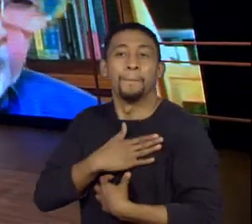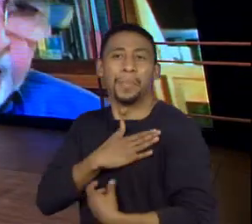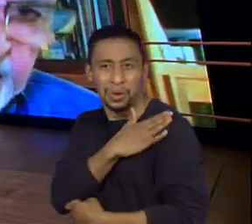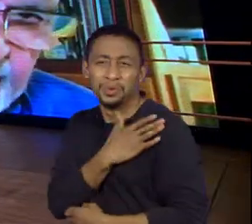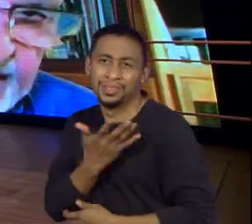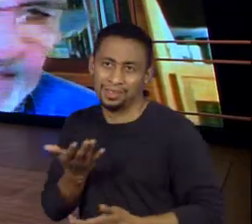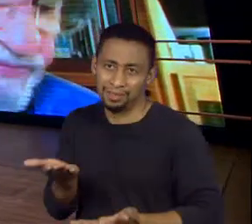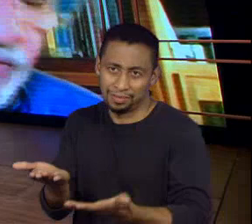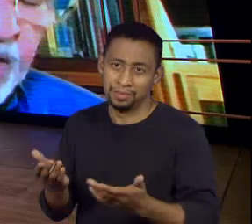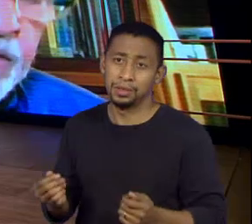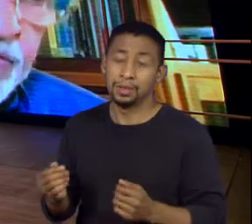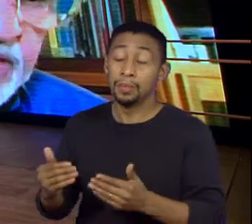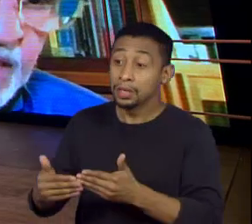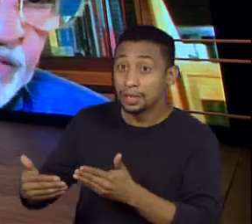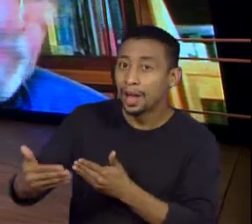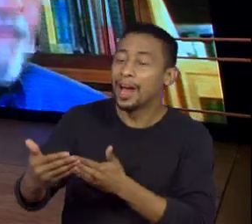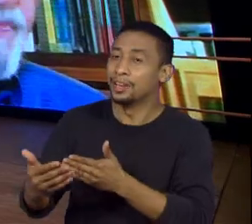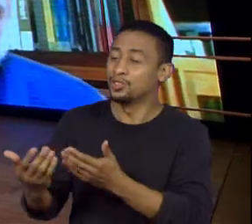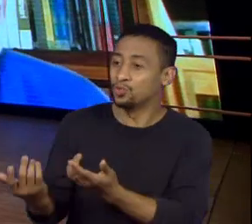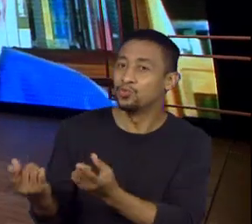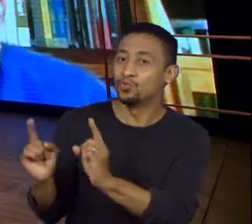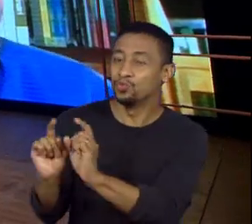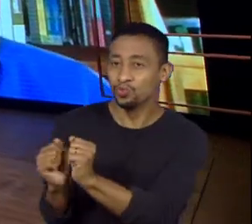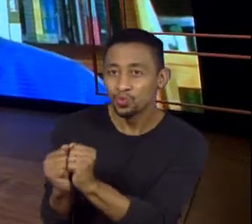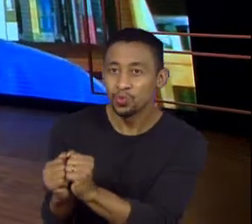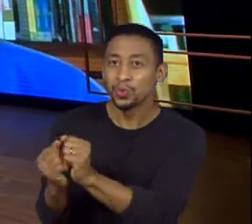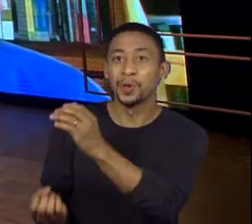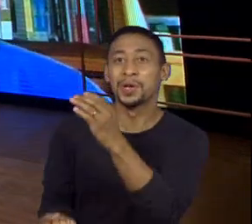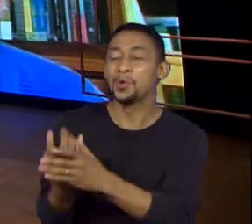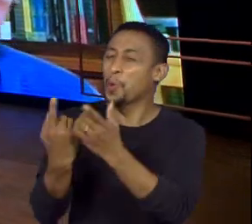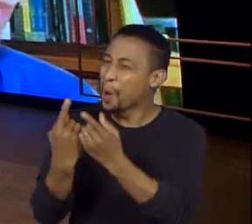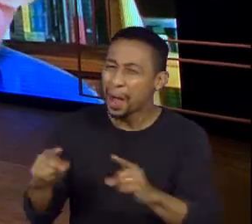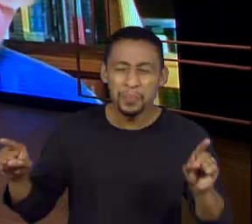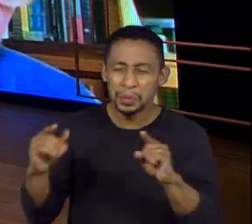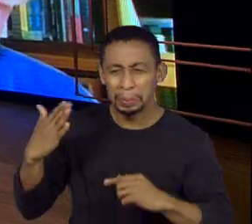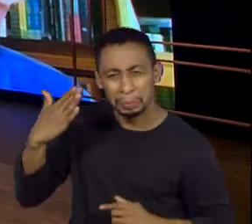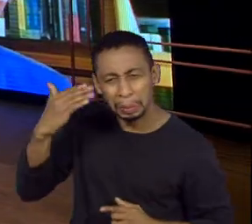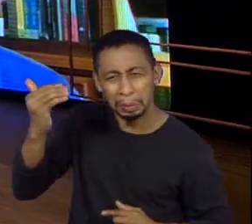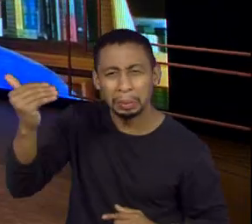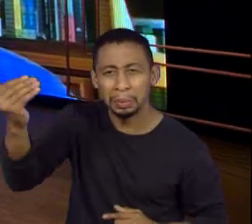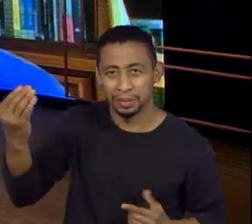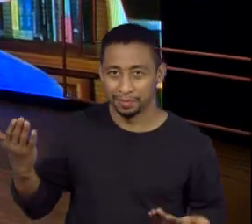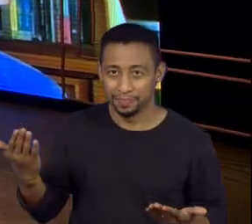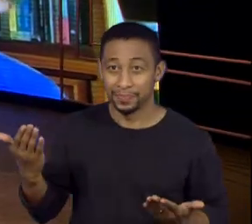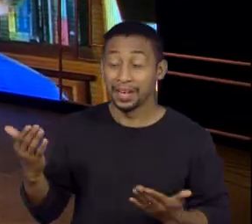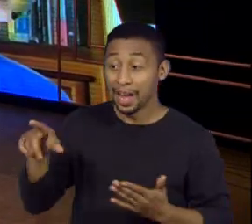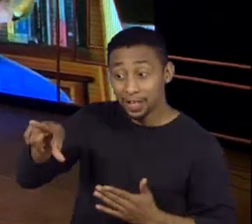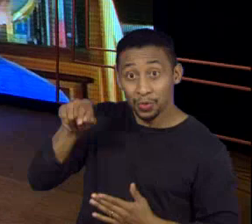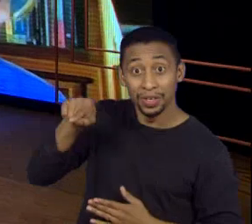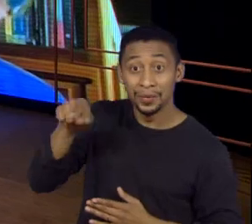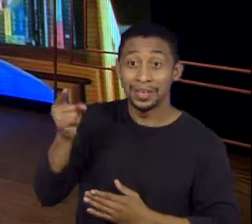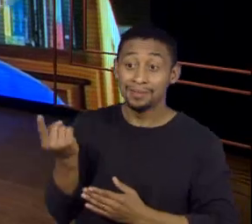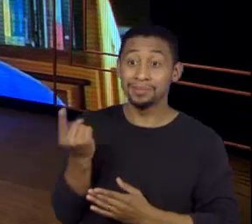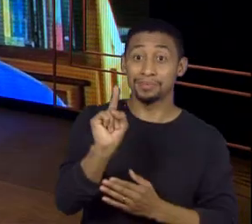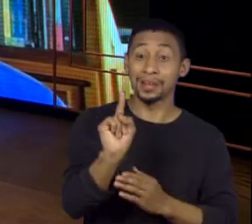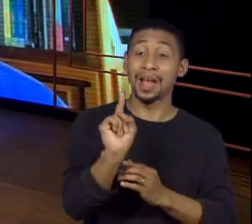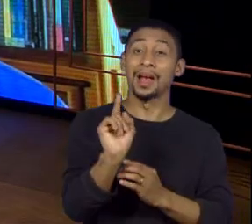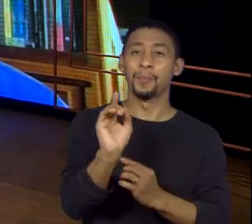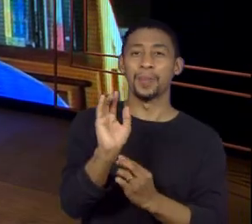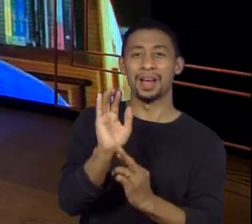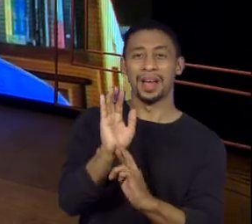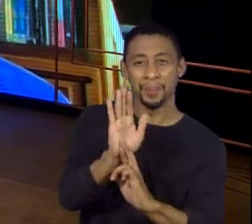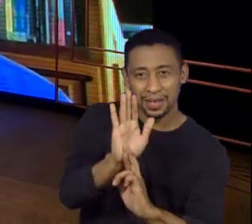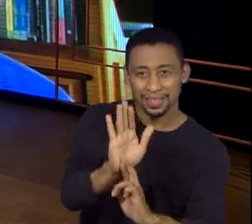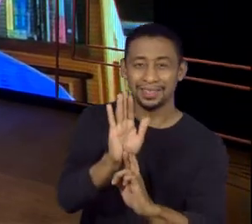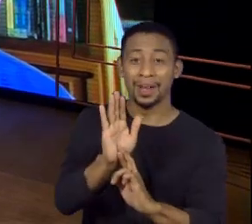Sorriso ao Pé da Escada, que foi um grande sucesso. Ele foi convidado para representar o Brasil no